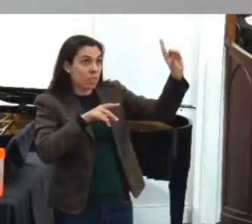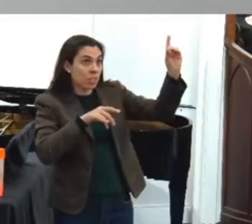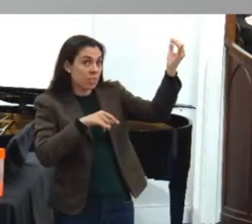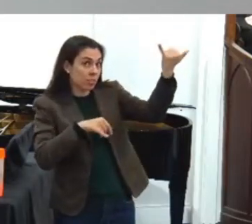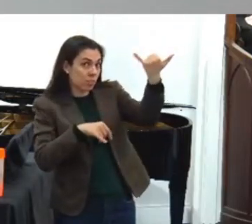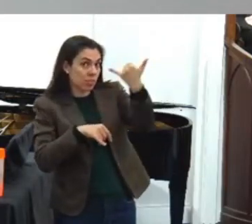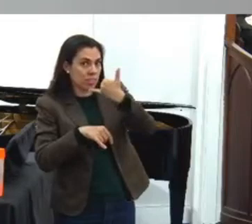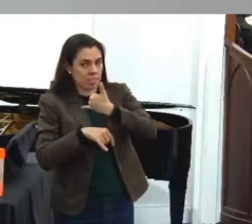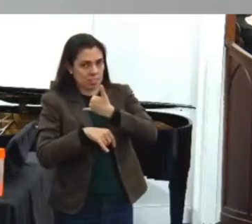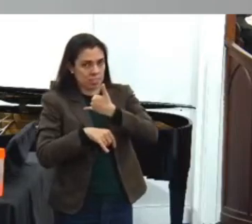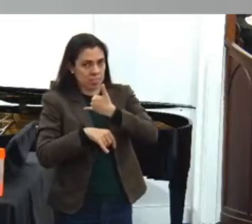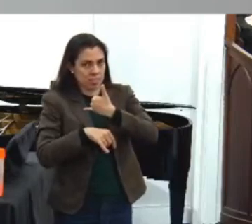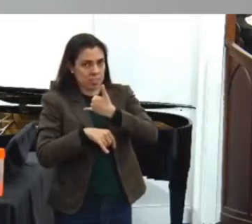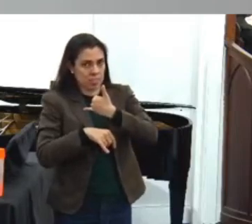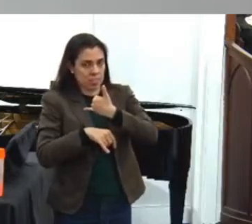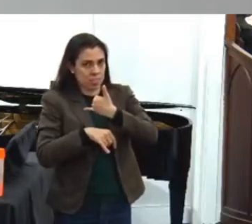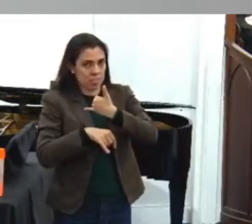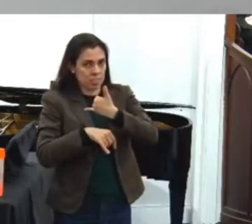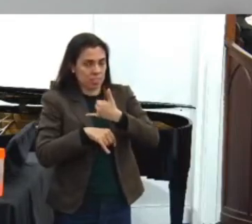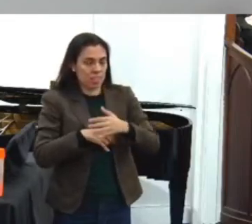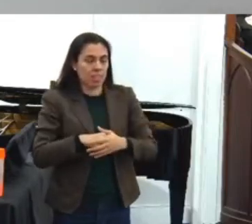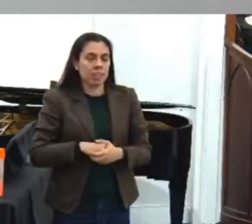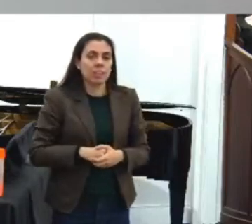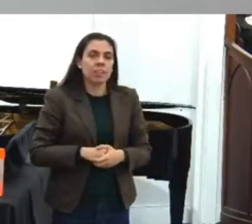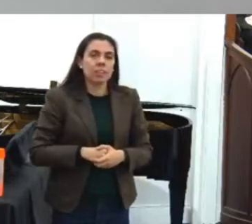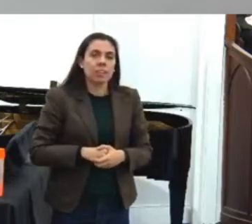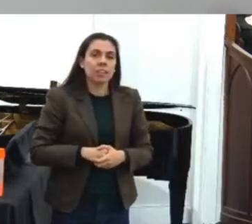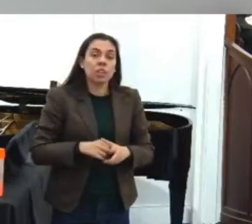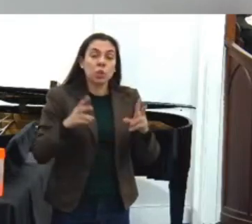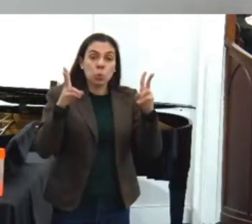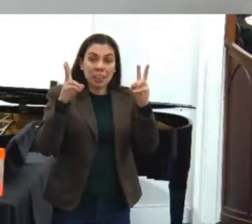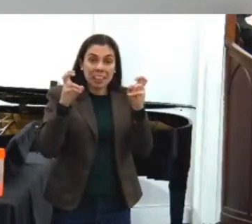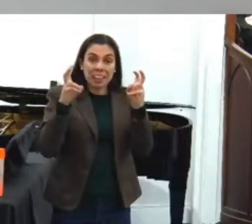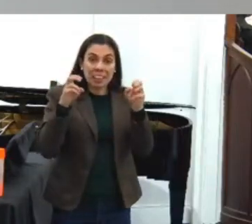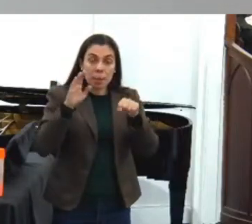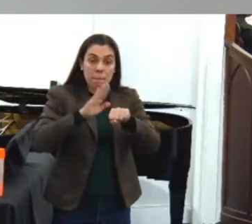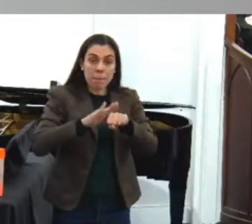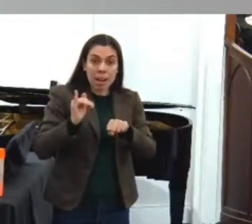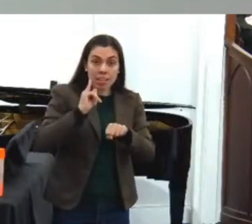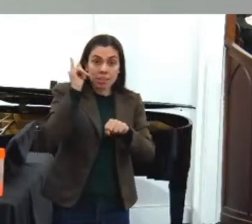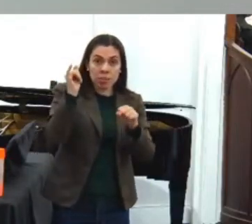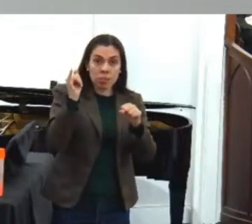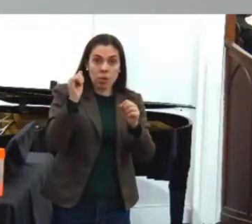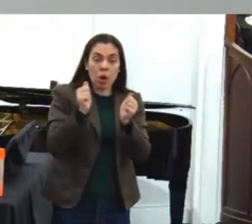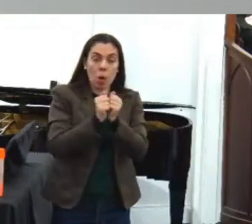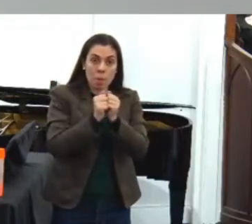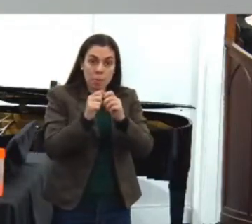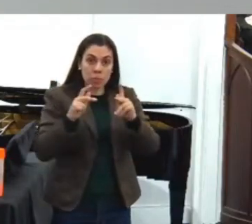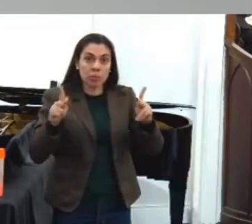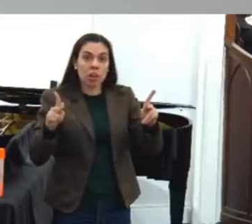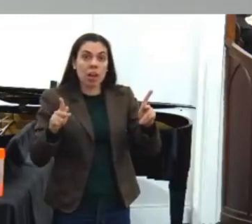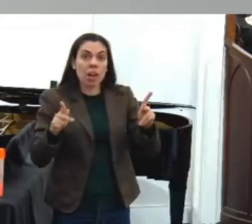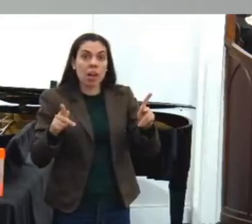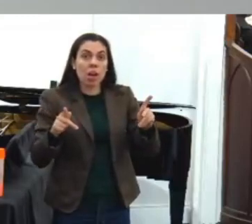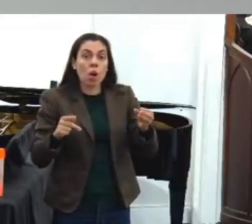se comportar em meio a um mundo cheio de